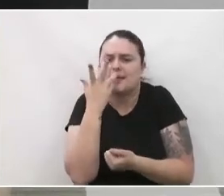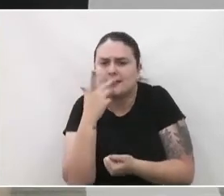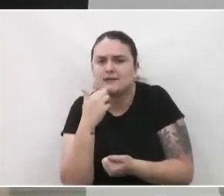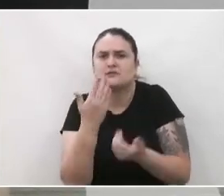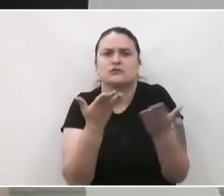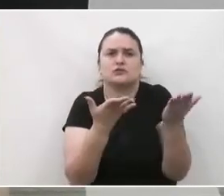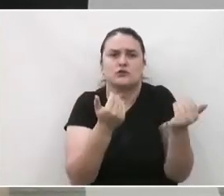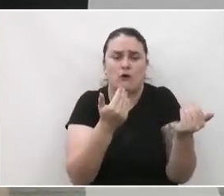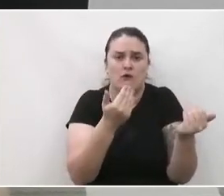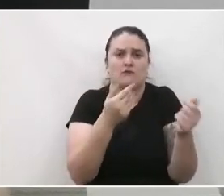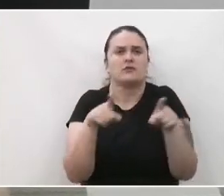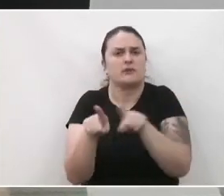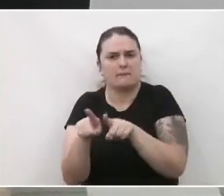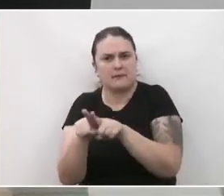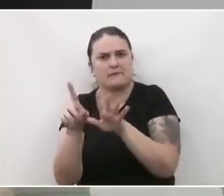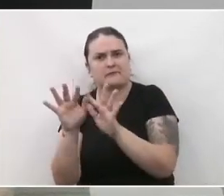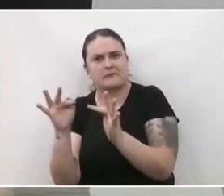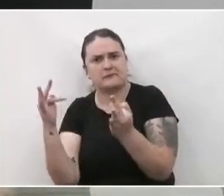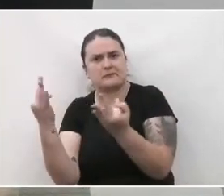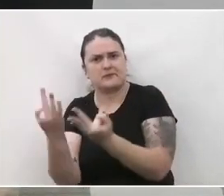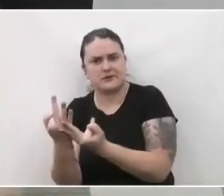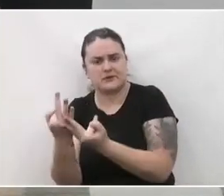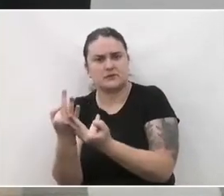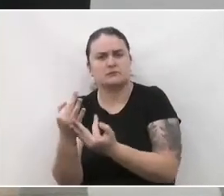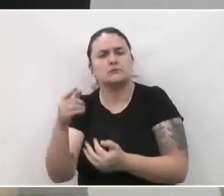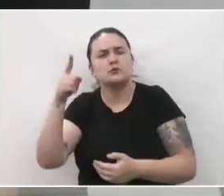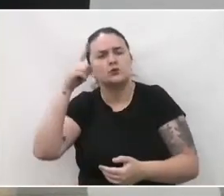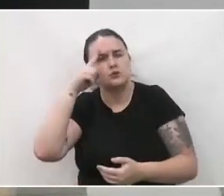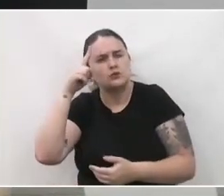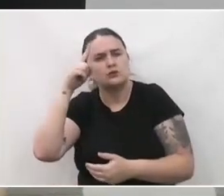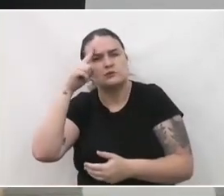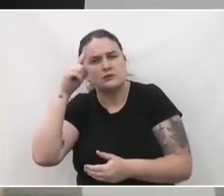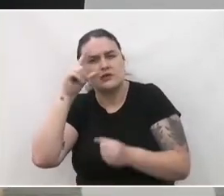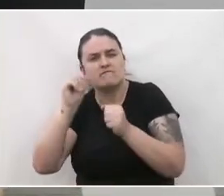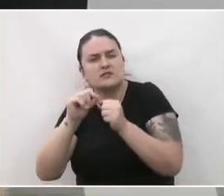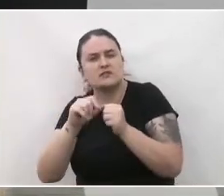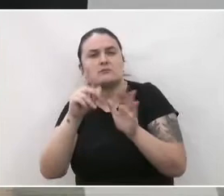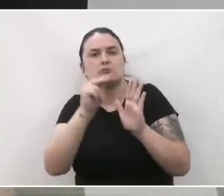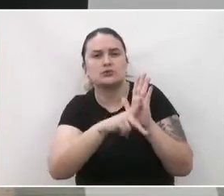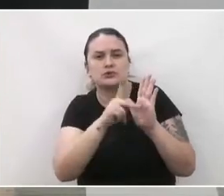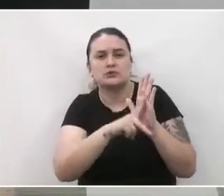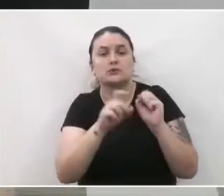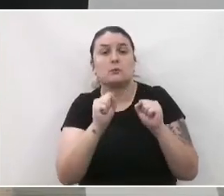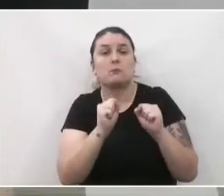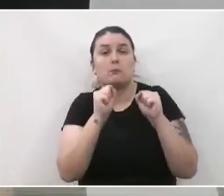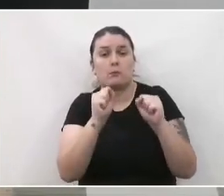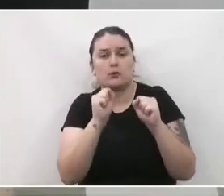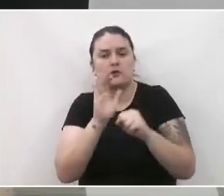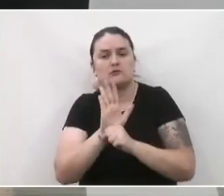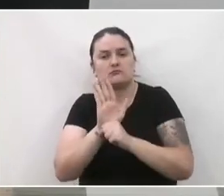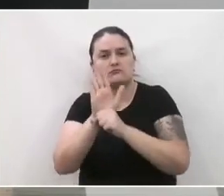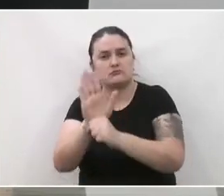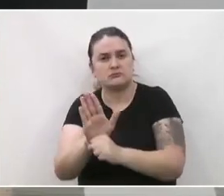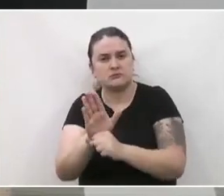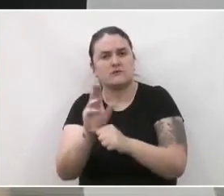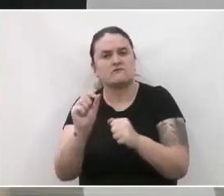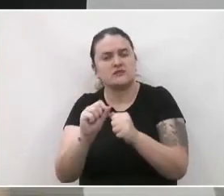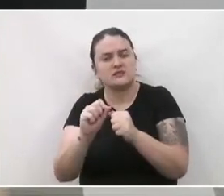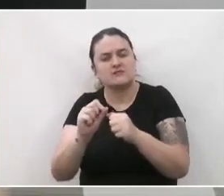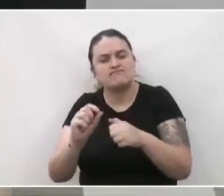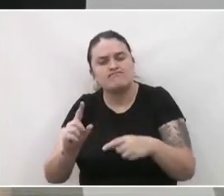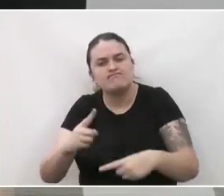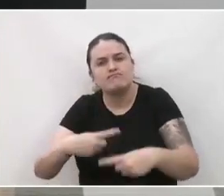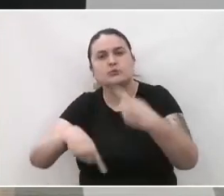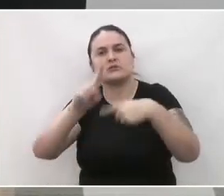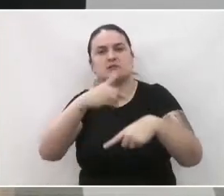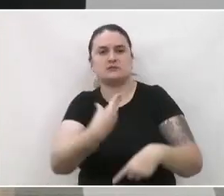pessoas, e que cada dia fazer projetos que possam beneficiar e trazer melhor condições da vida